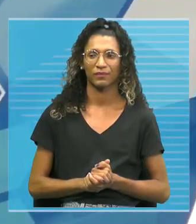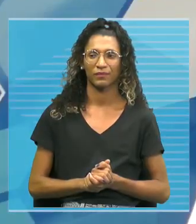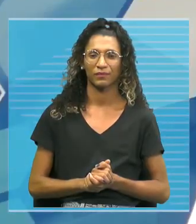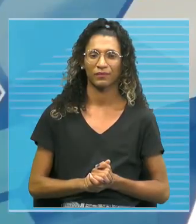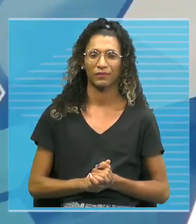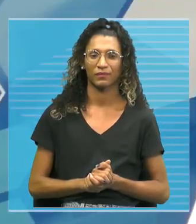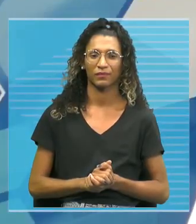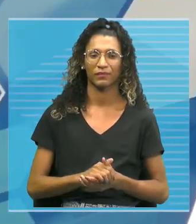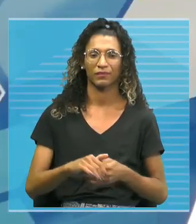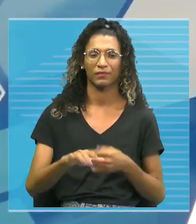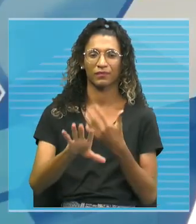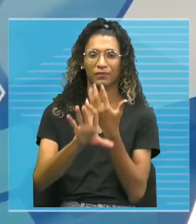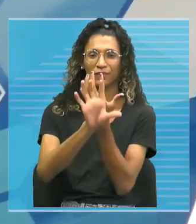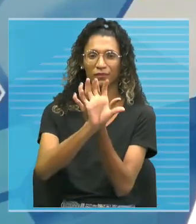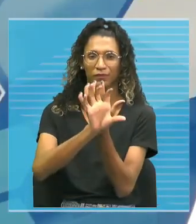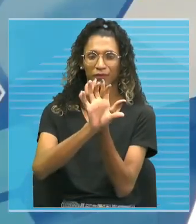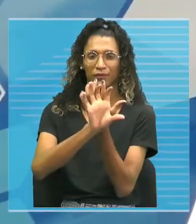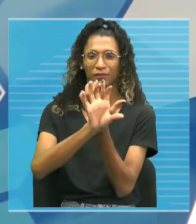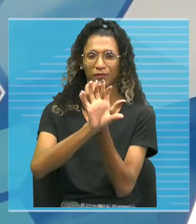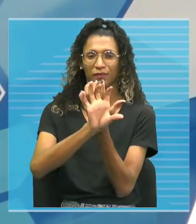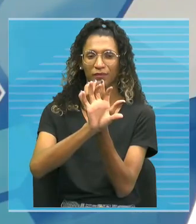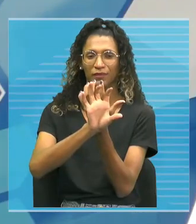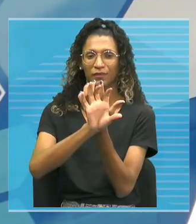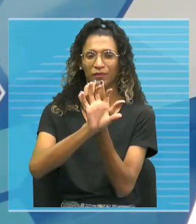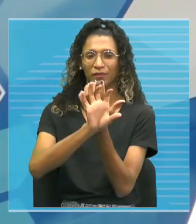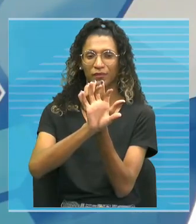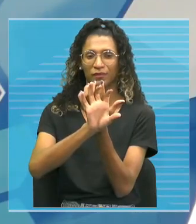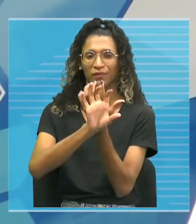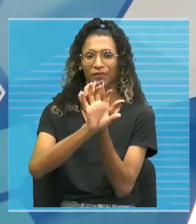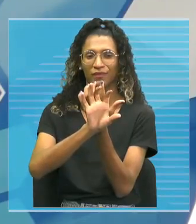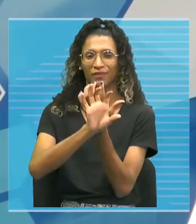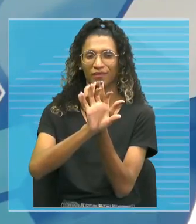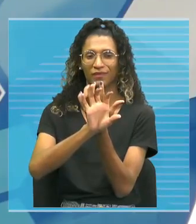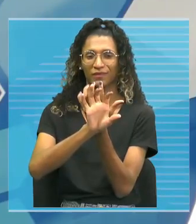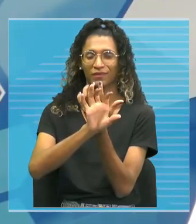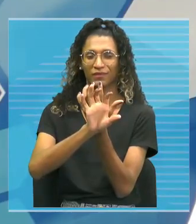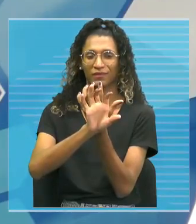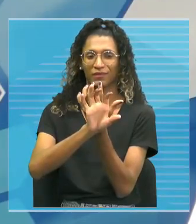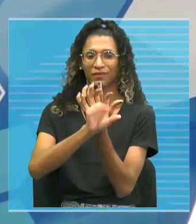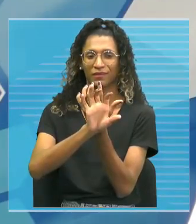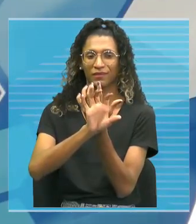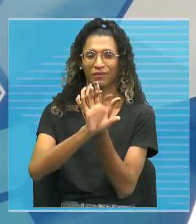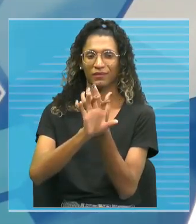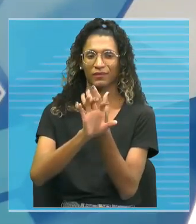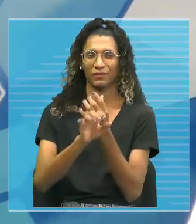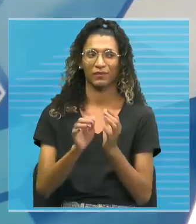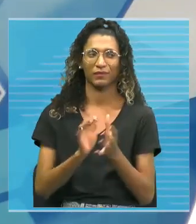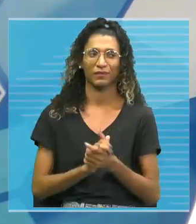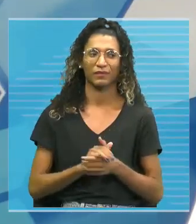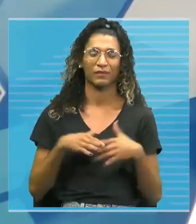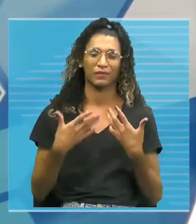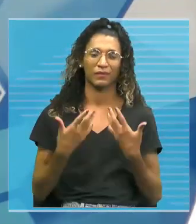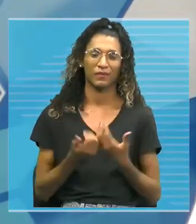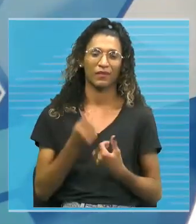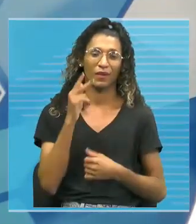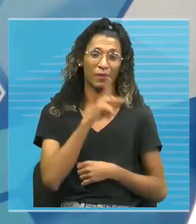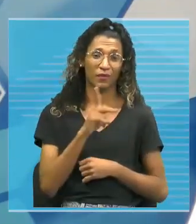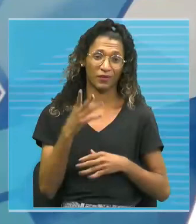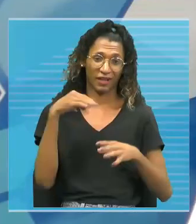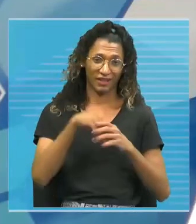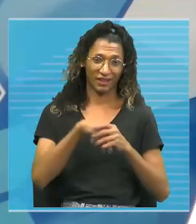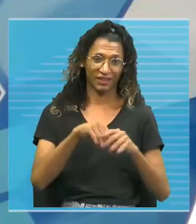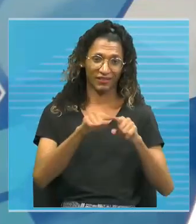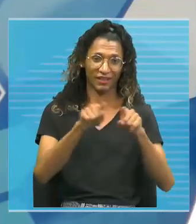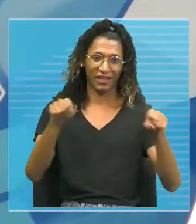Jorge Dornelles Deobaldi Lavoisier. Isso. Olha aqui, ó. Eu estou aqui no estúdio,